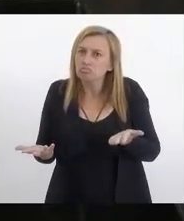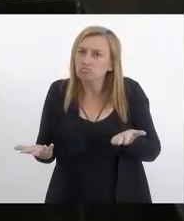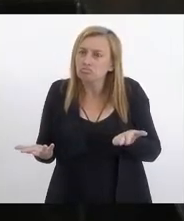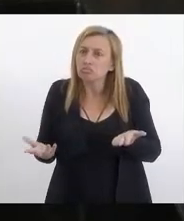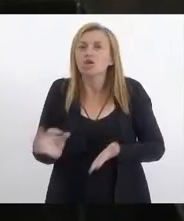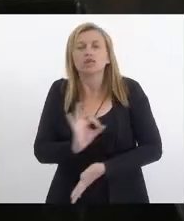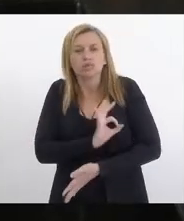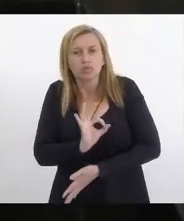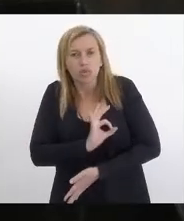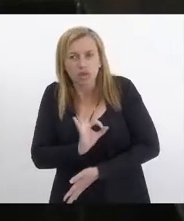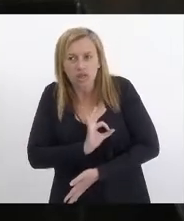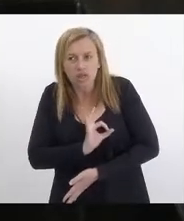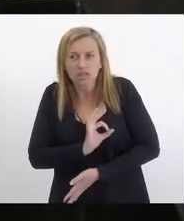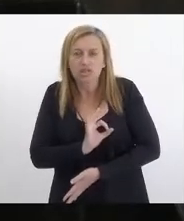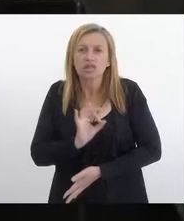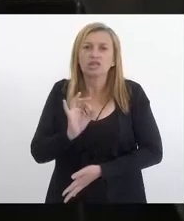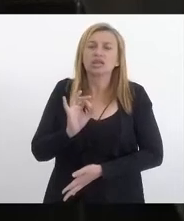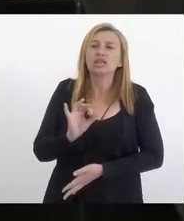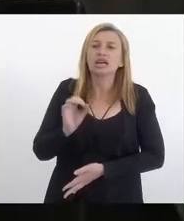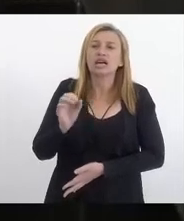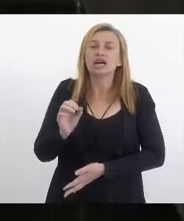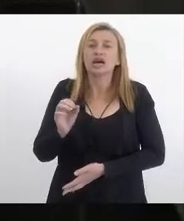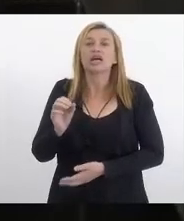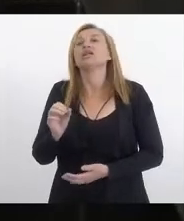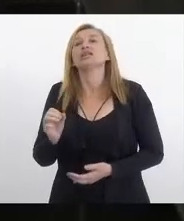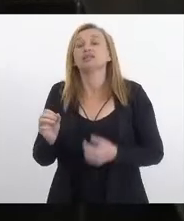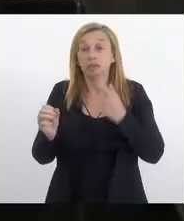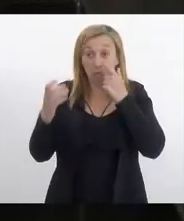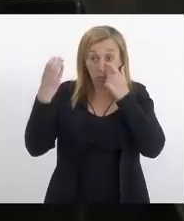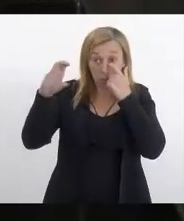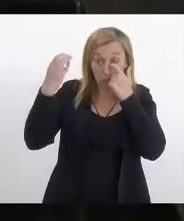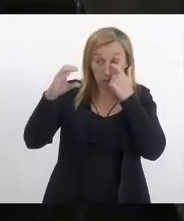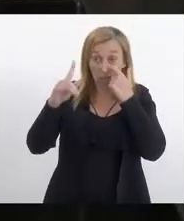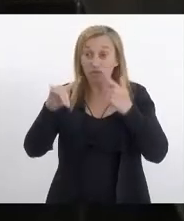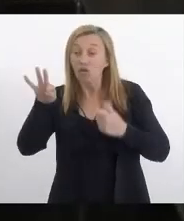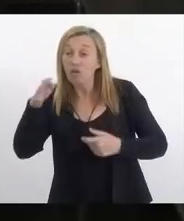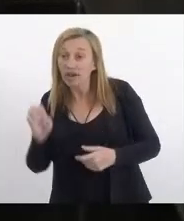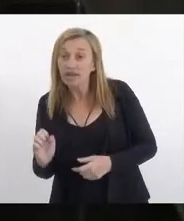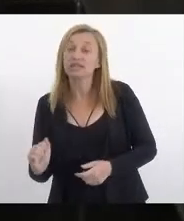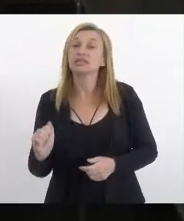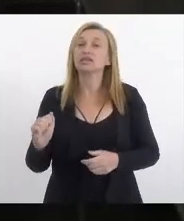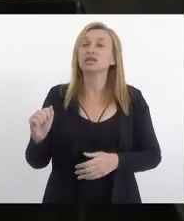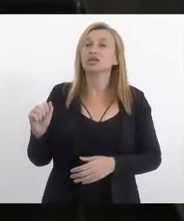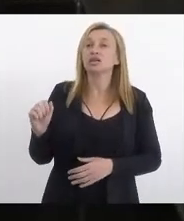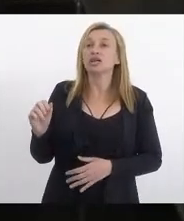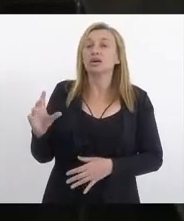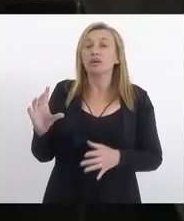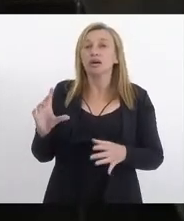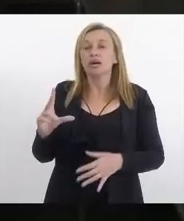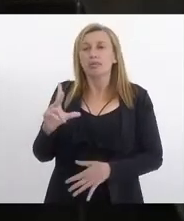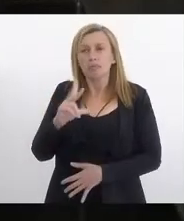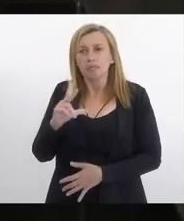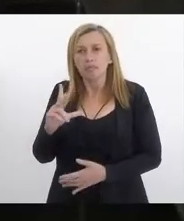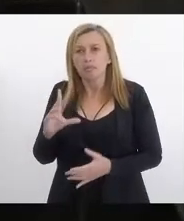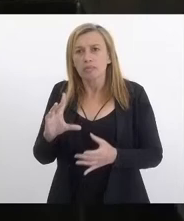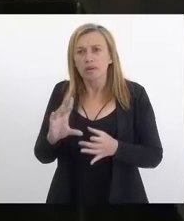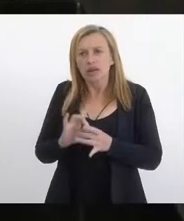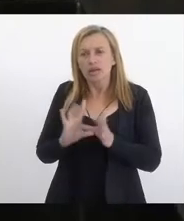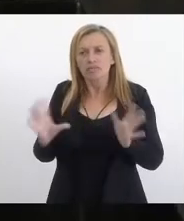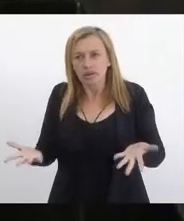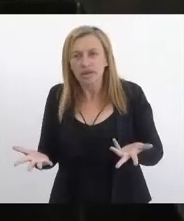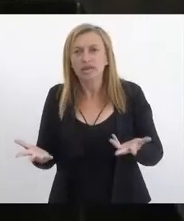de polícia forense, de ciências forenses do Rio de Janeiro, como um instituto autônomo, como um instituto